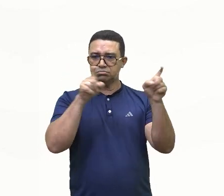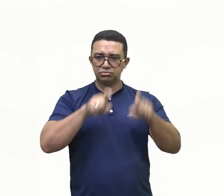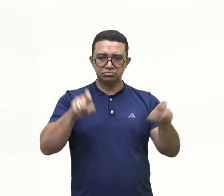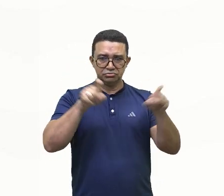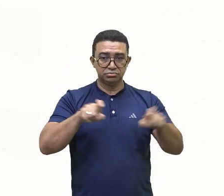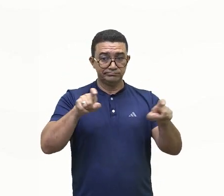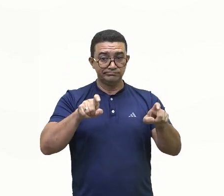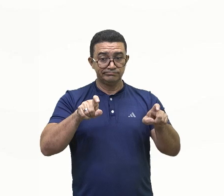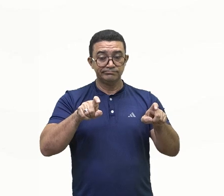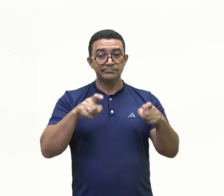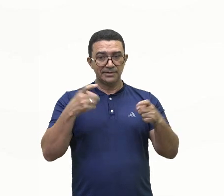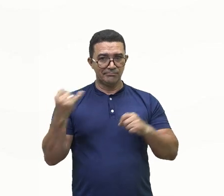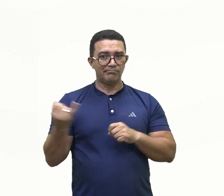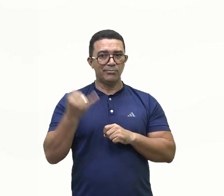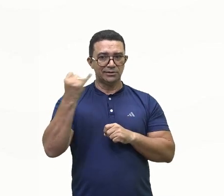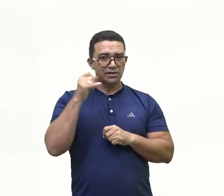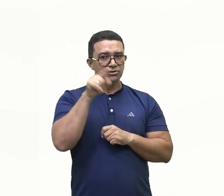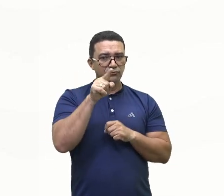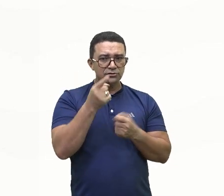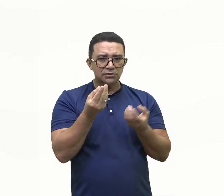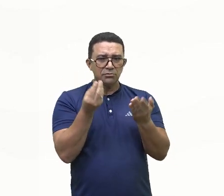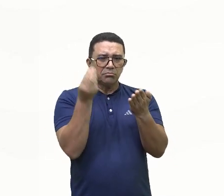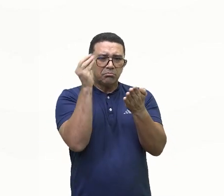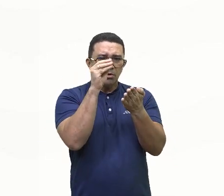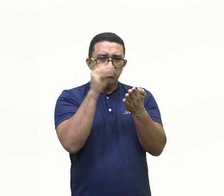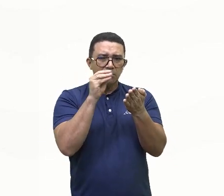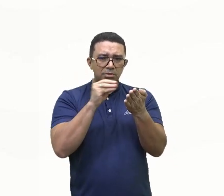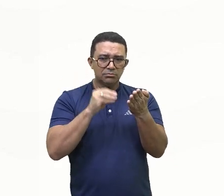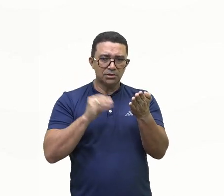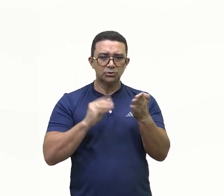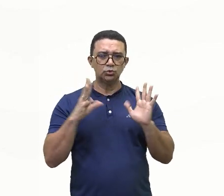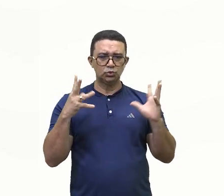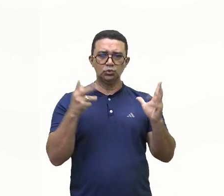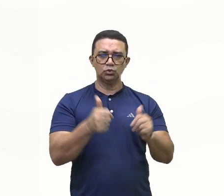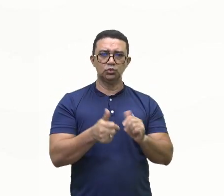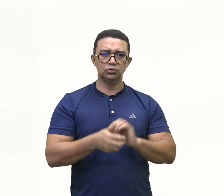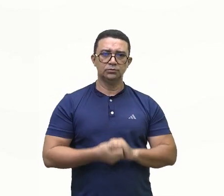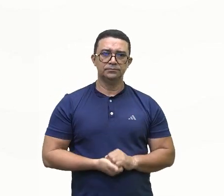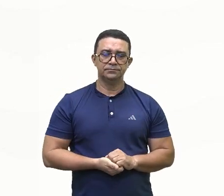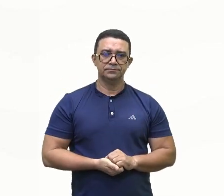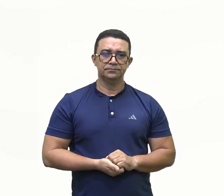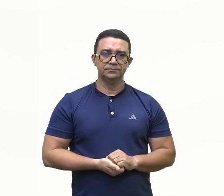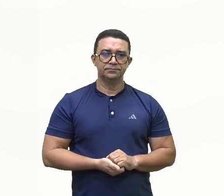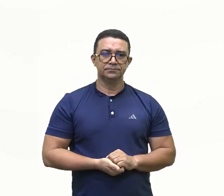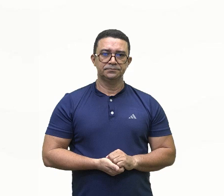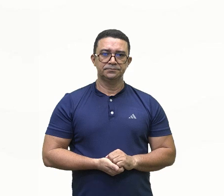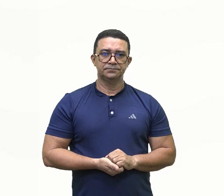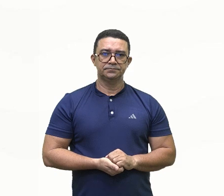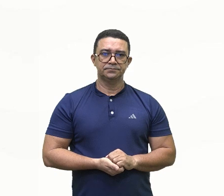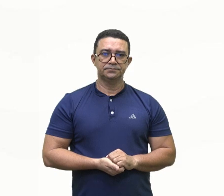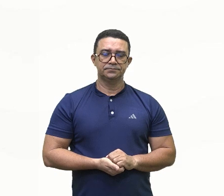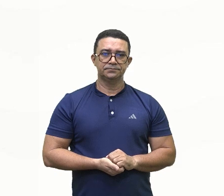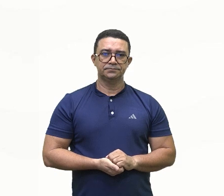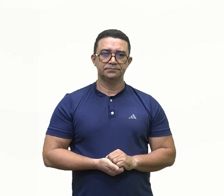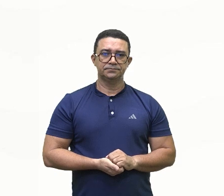O importante é você anotar tudo o que você gasta.